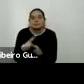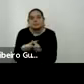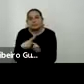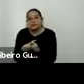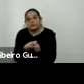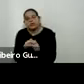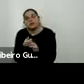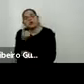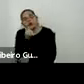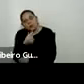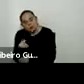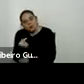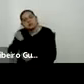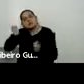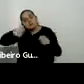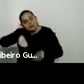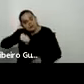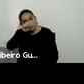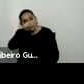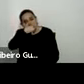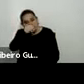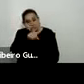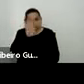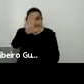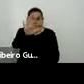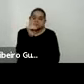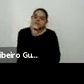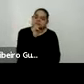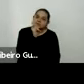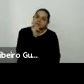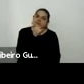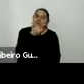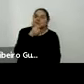econômico. Por exemplo, o economista